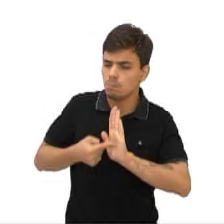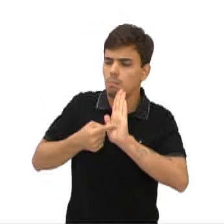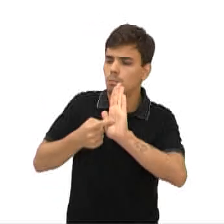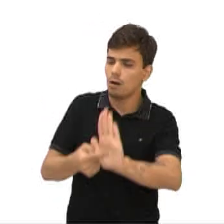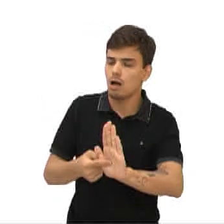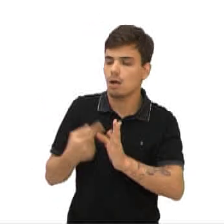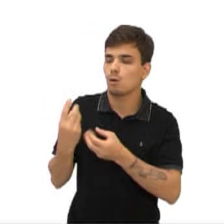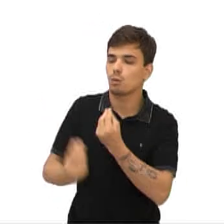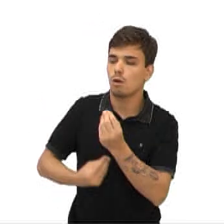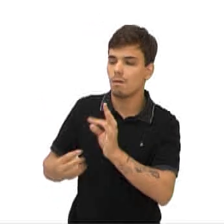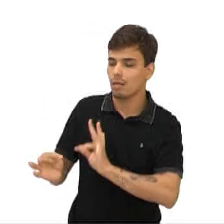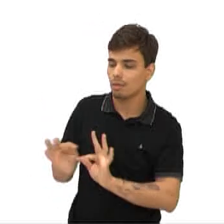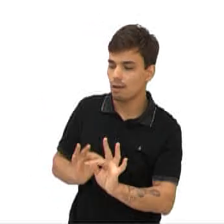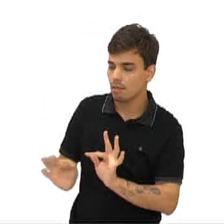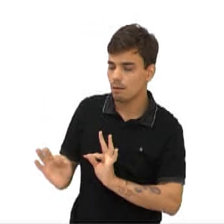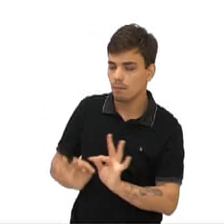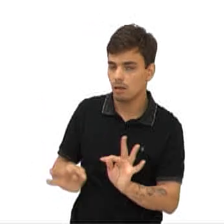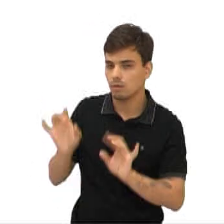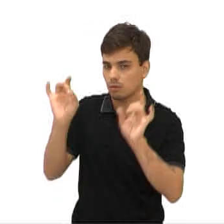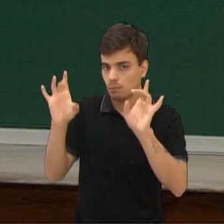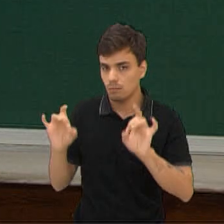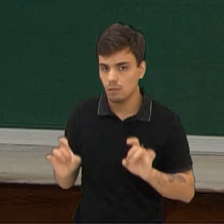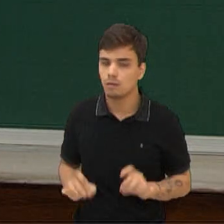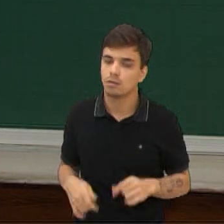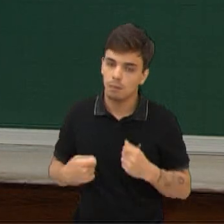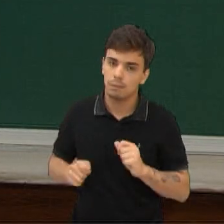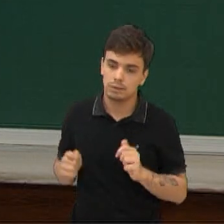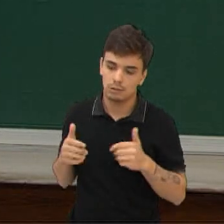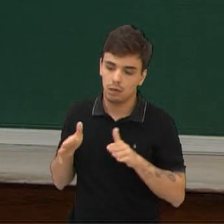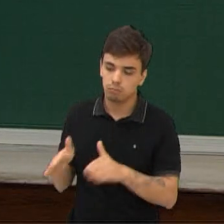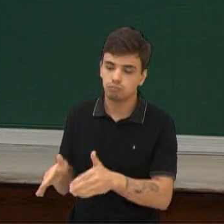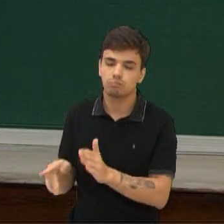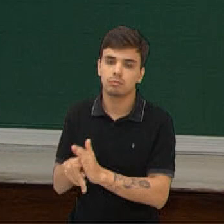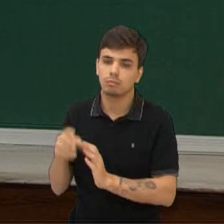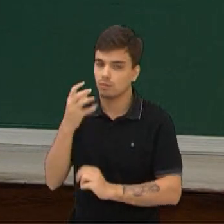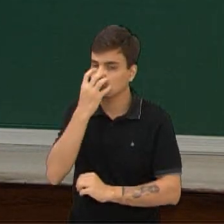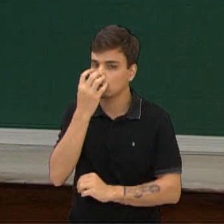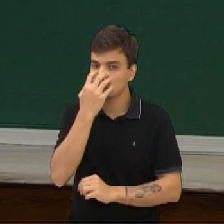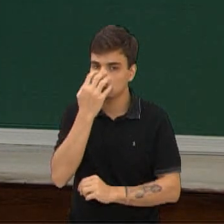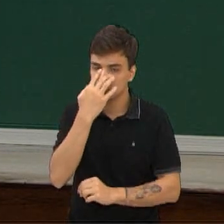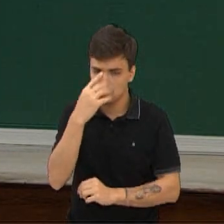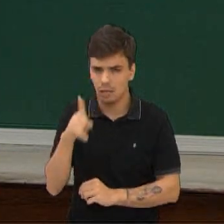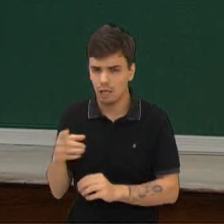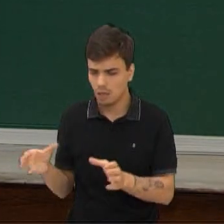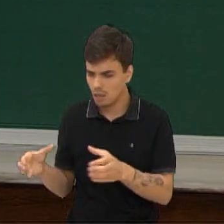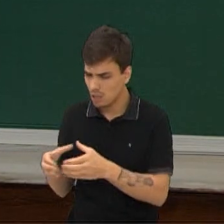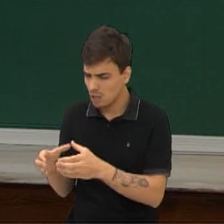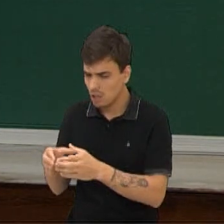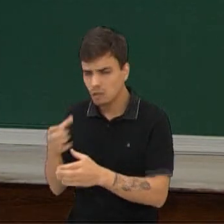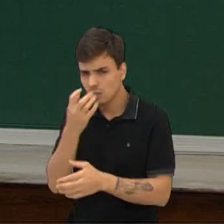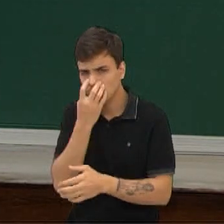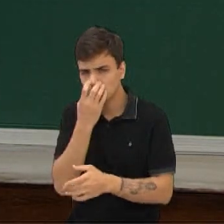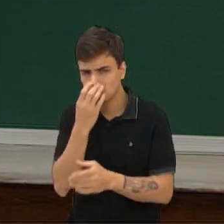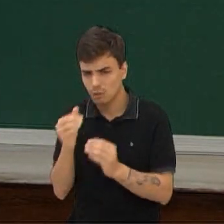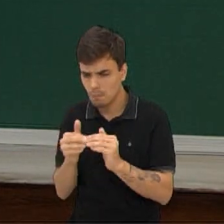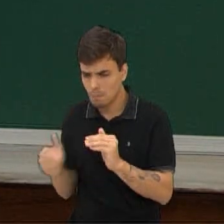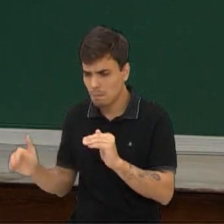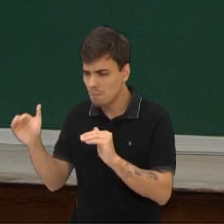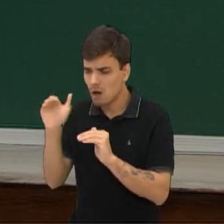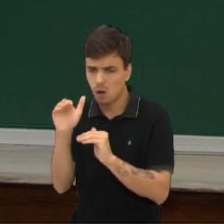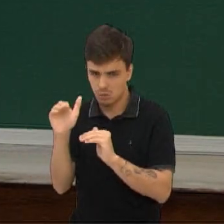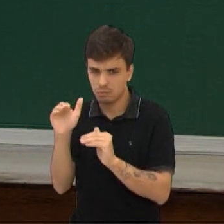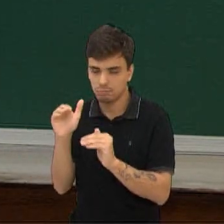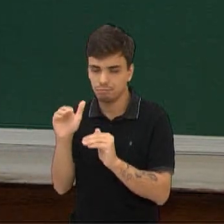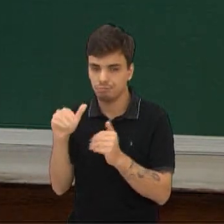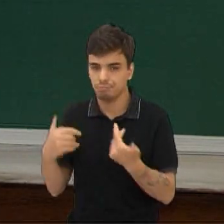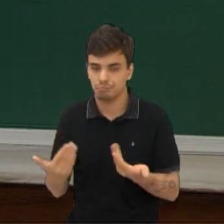um tratamento especial que se dispensa a um cãozinho. Ela está enfatizando aquilo. Então, o maior que faz isso, o maior que faz aquilo, o maior,